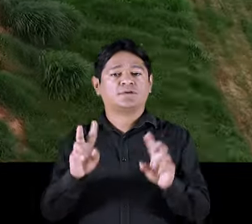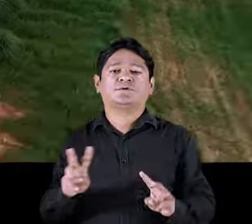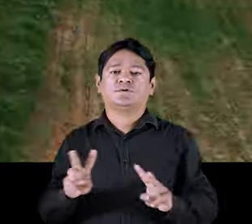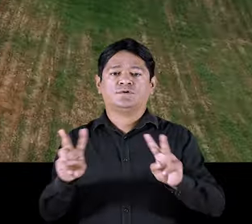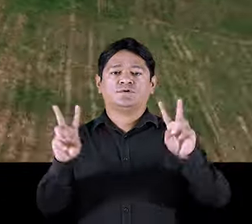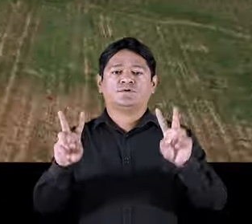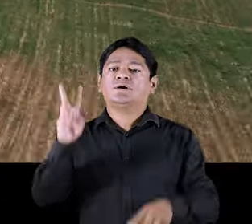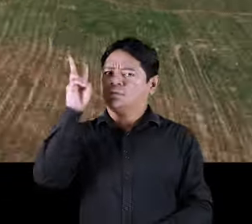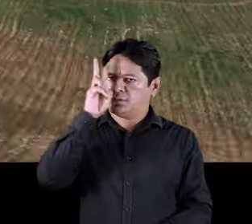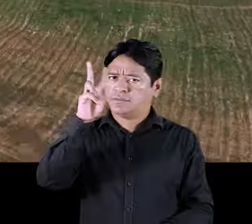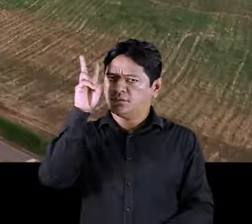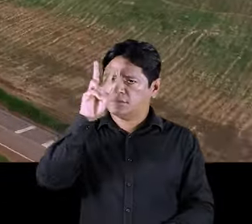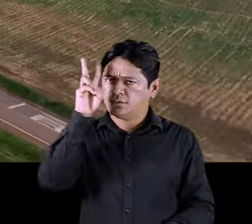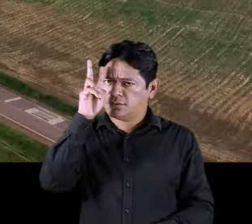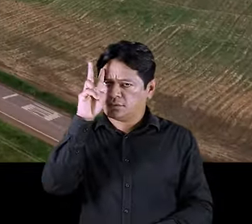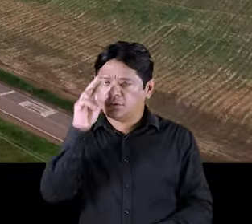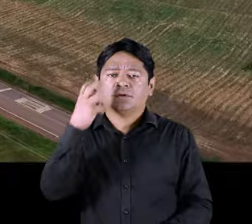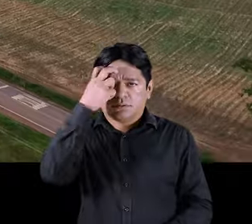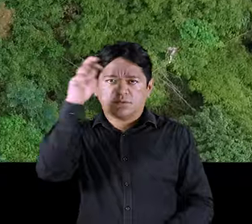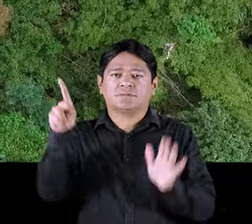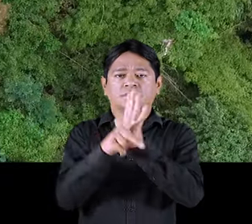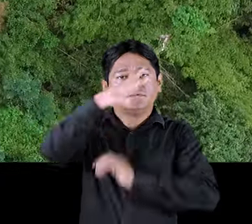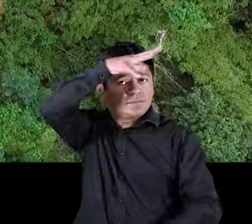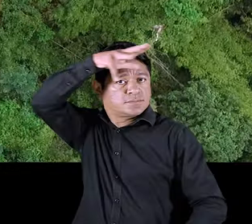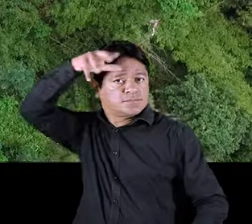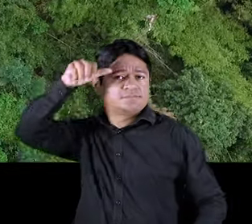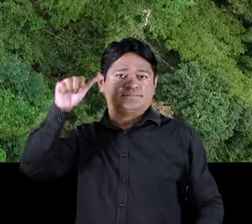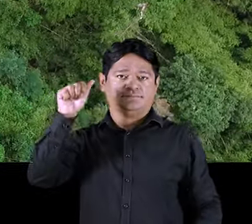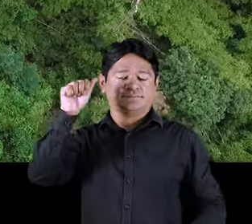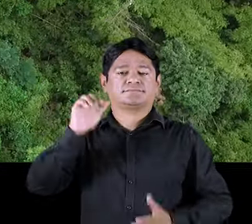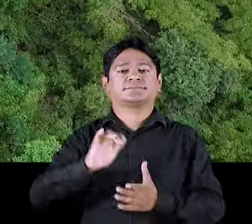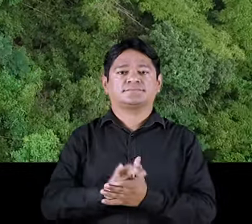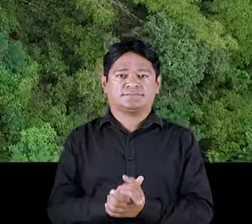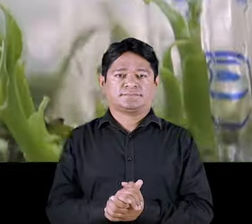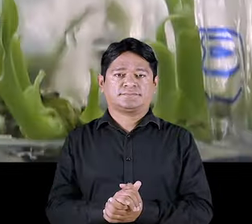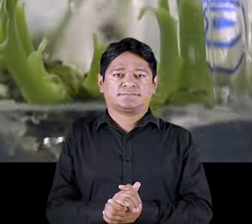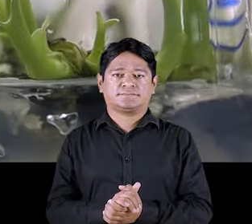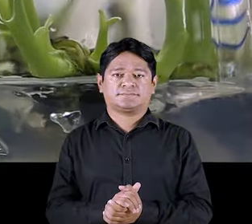democracia e da valorização do patrimônio natural e cultural da Amazônia.